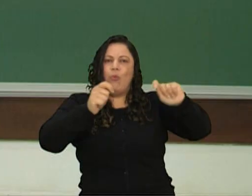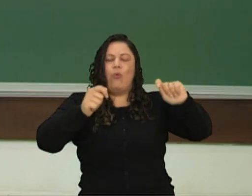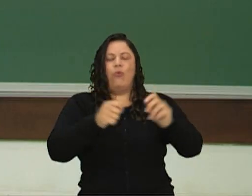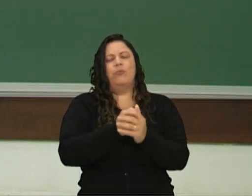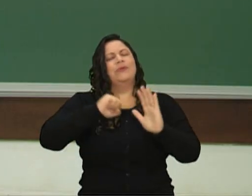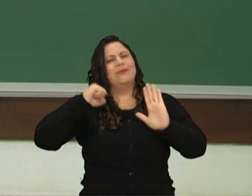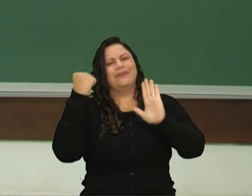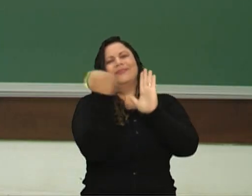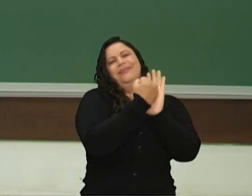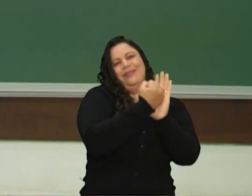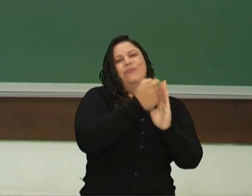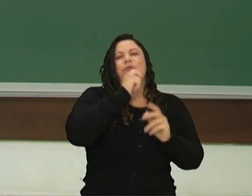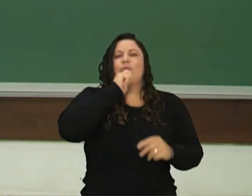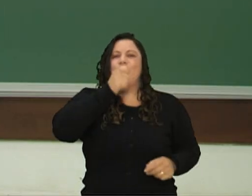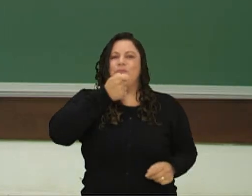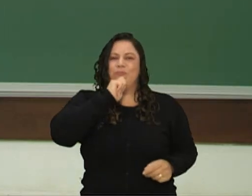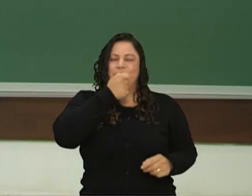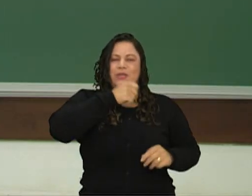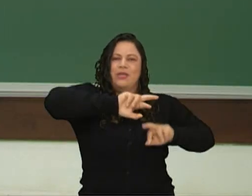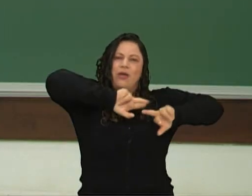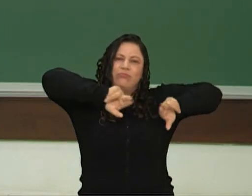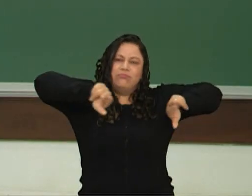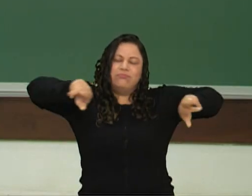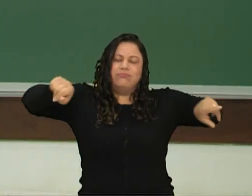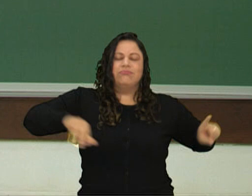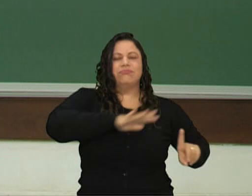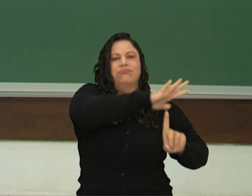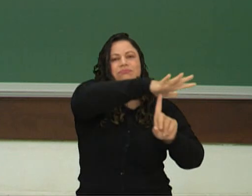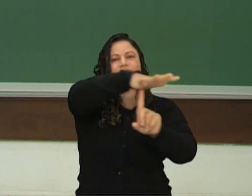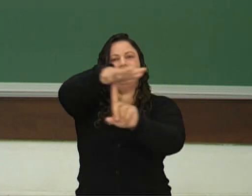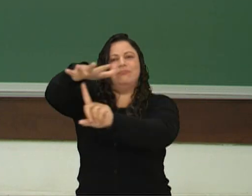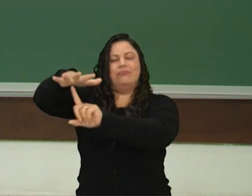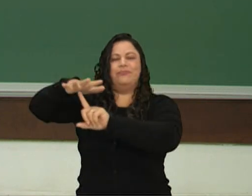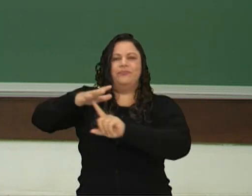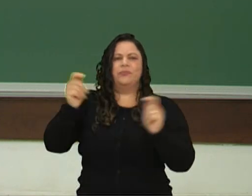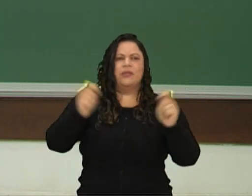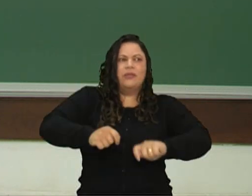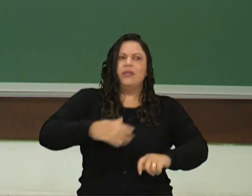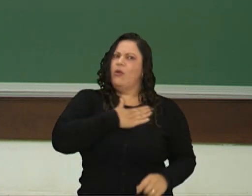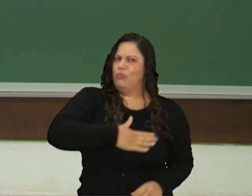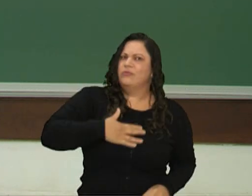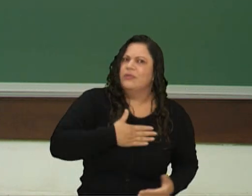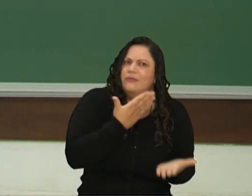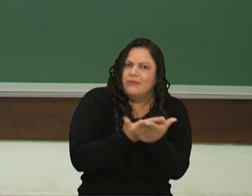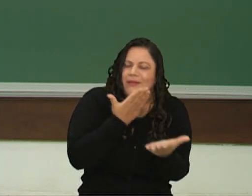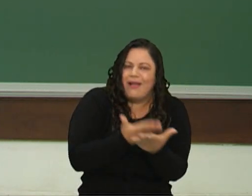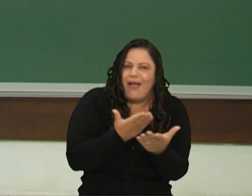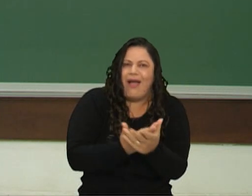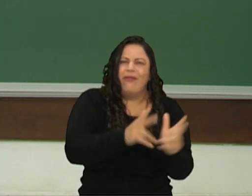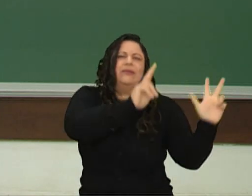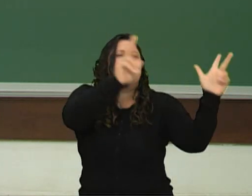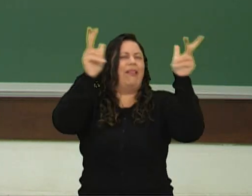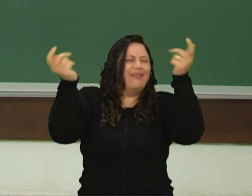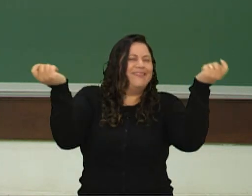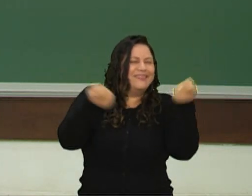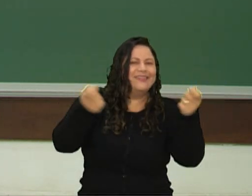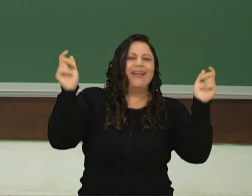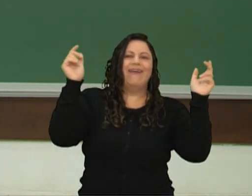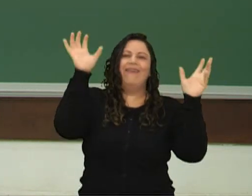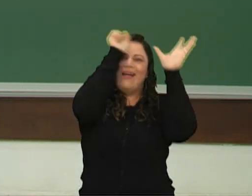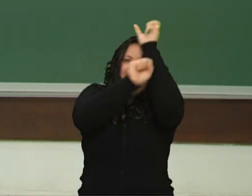estão gostando da aula? Estão se divertindo? Estão aprendendo? Isso é o mais importante, aprender se divertindo.